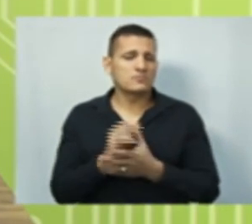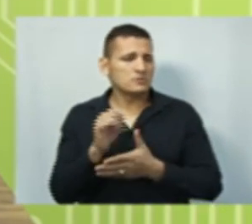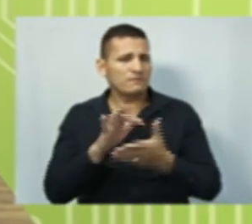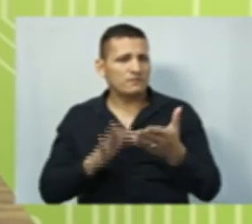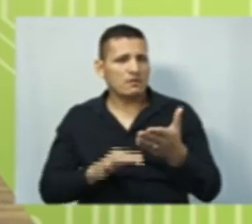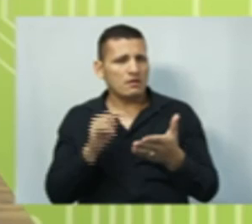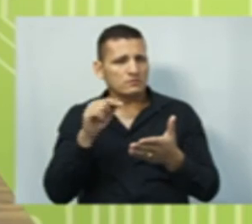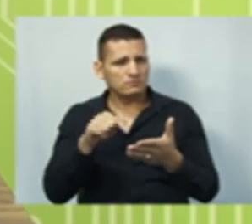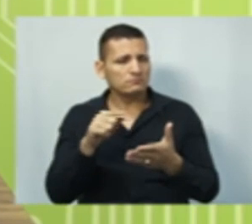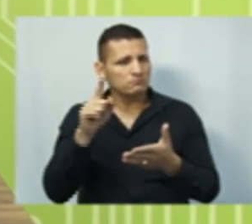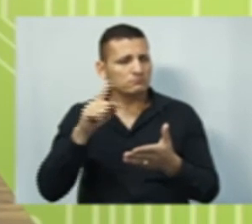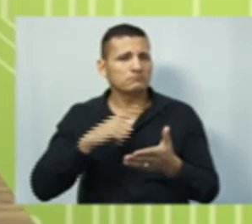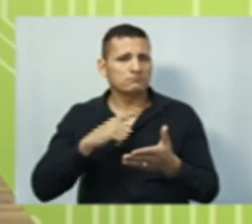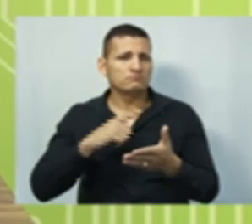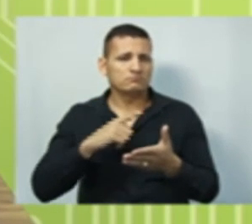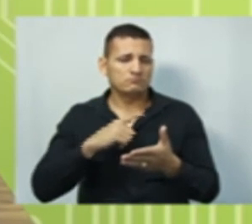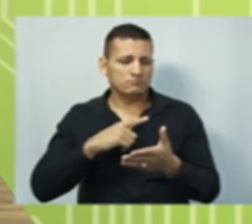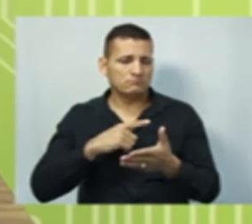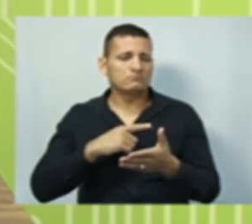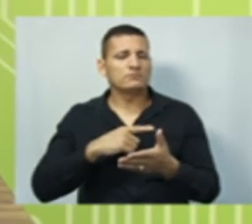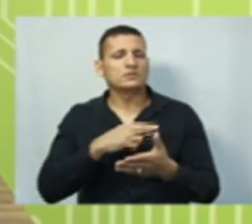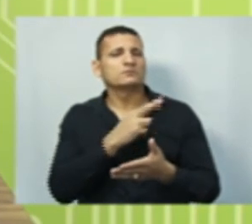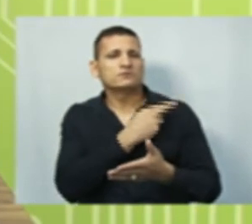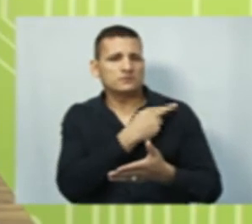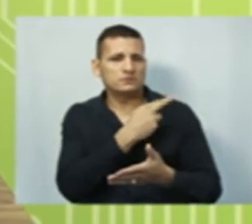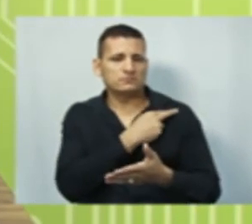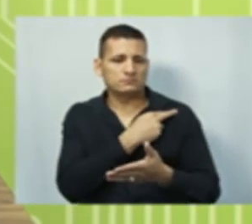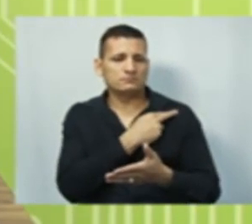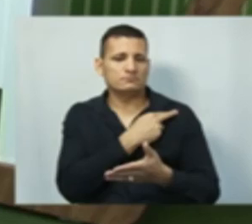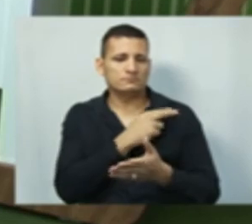tenha muito comprometimento na hora da sua realização.